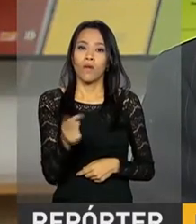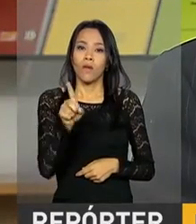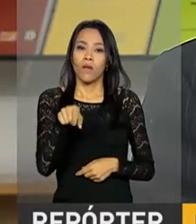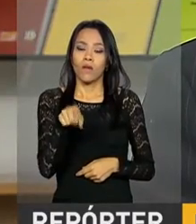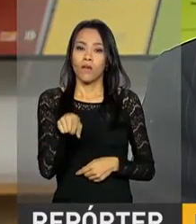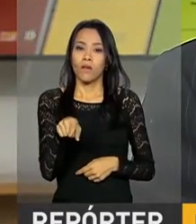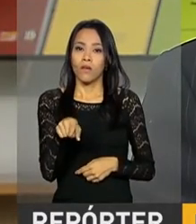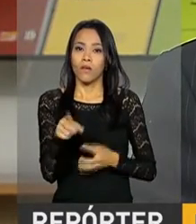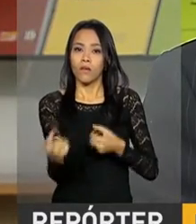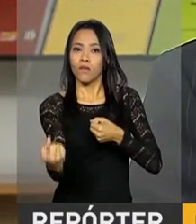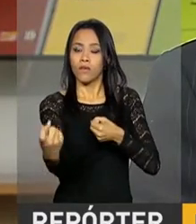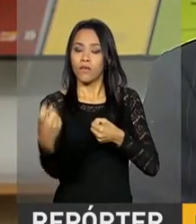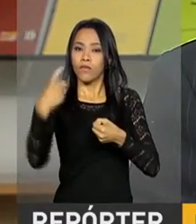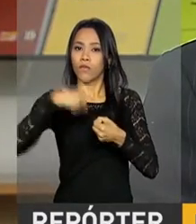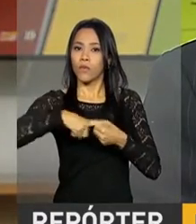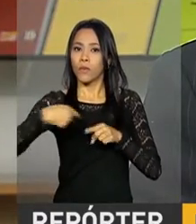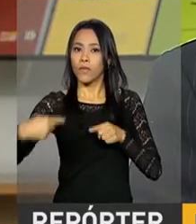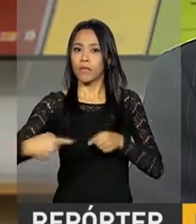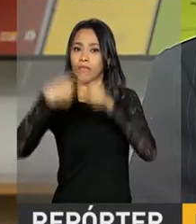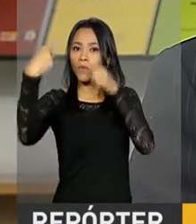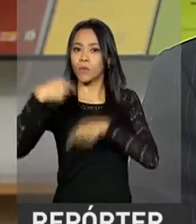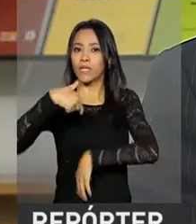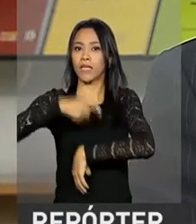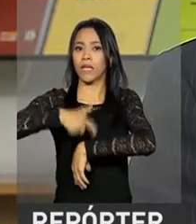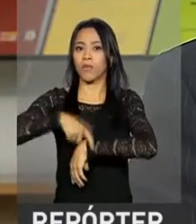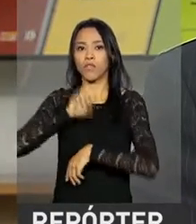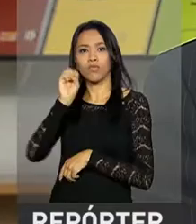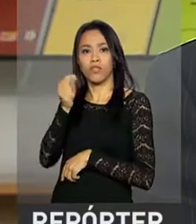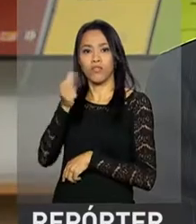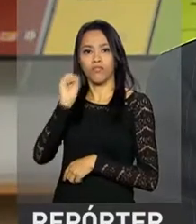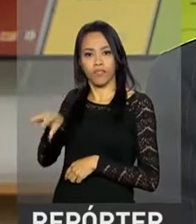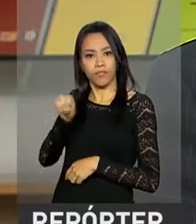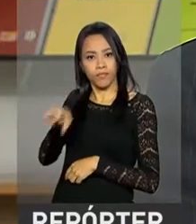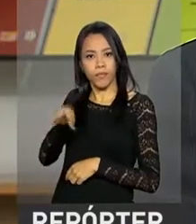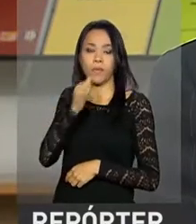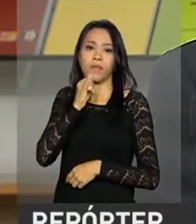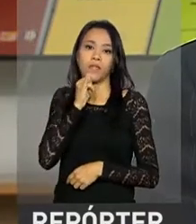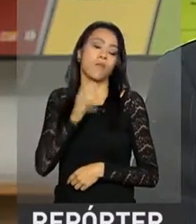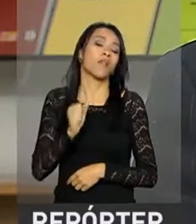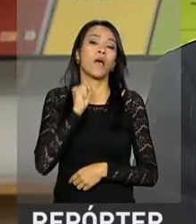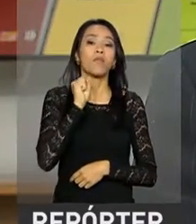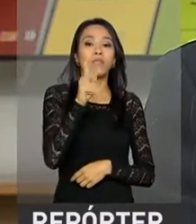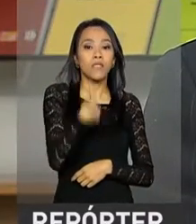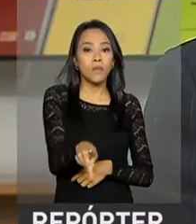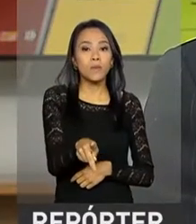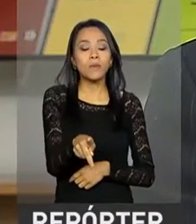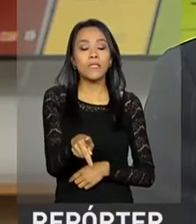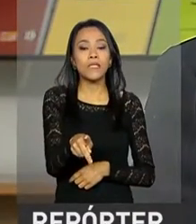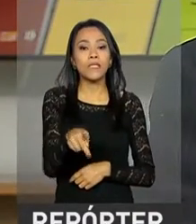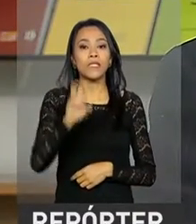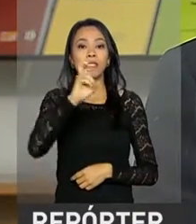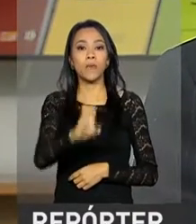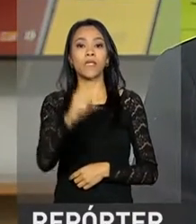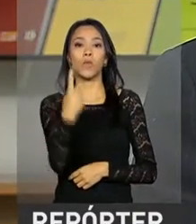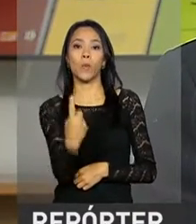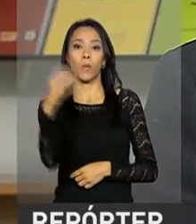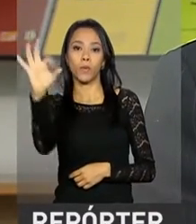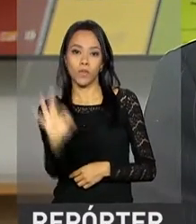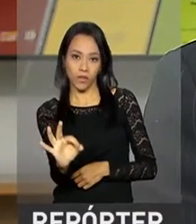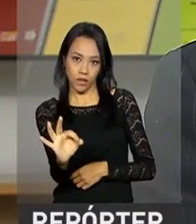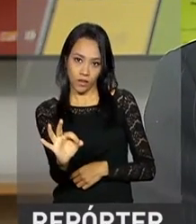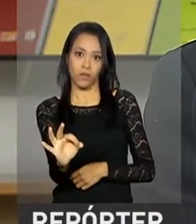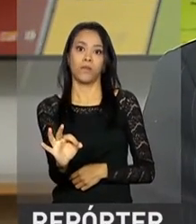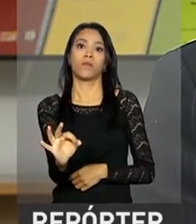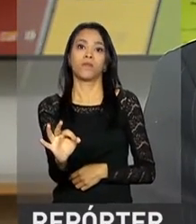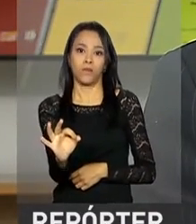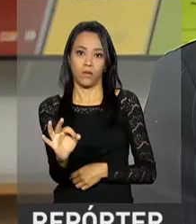à o tempo de contribuição na aposentadoria você tem 51% do valor médio das